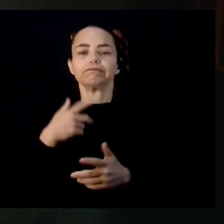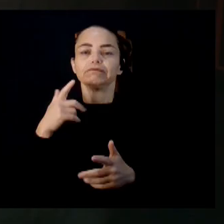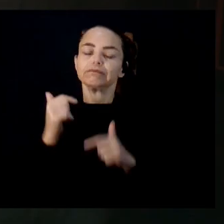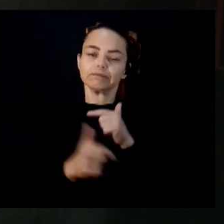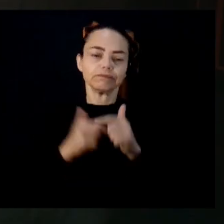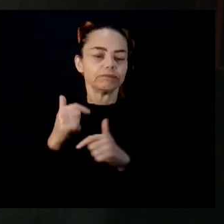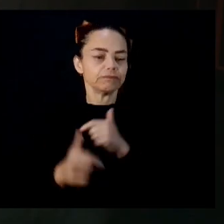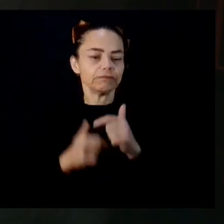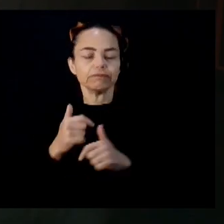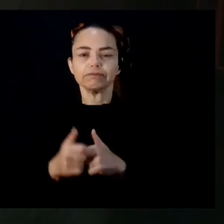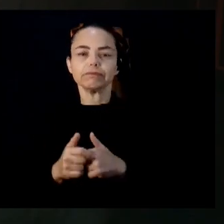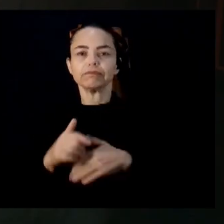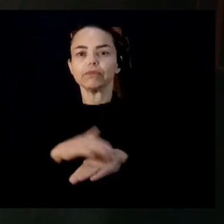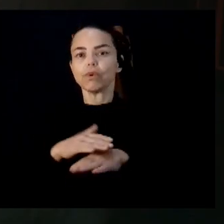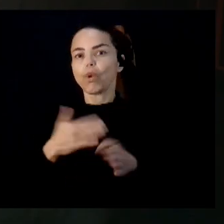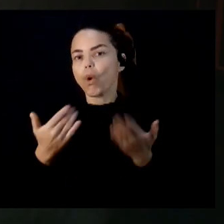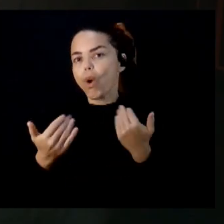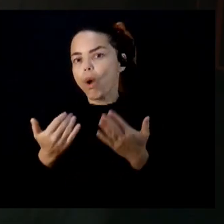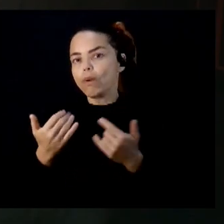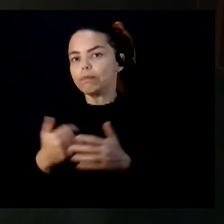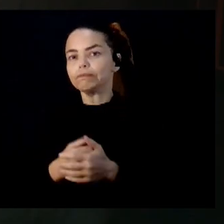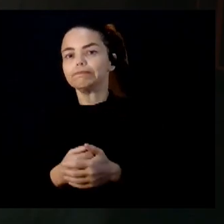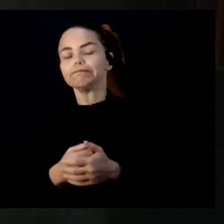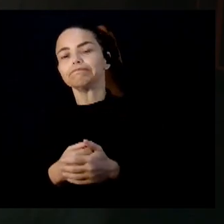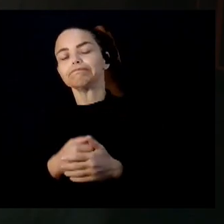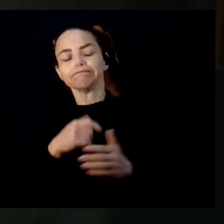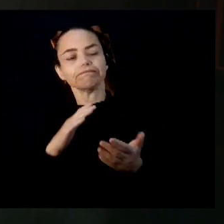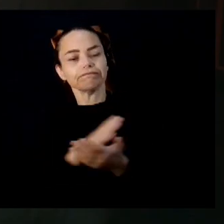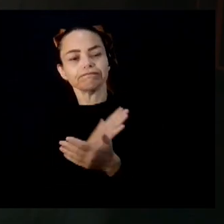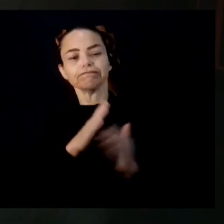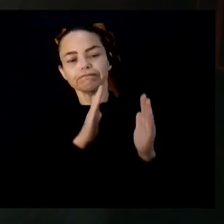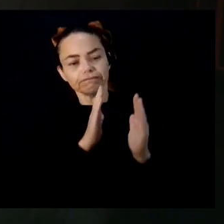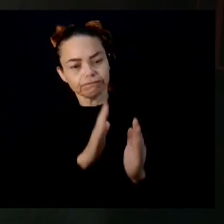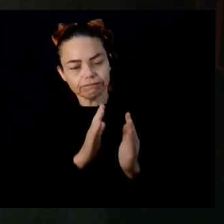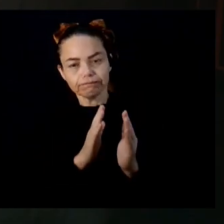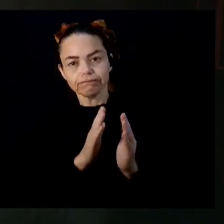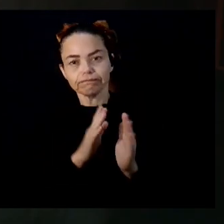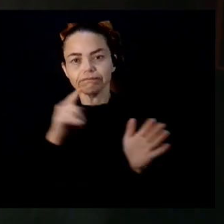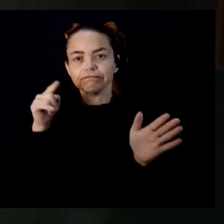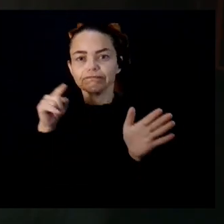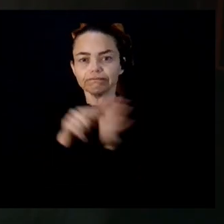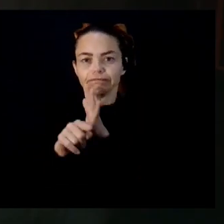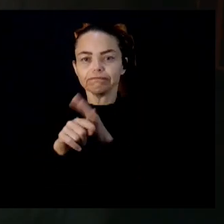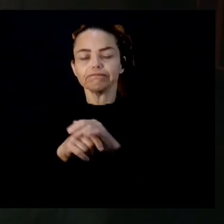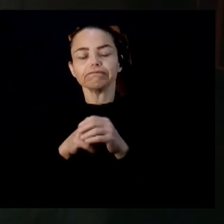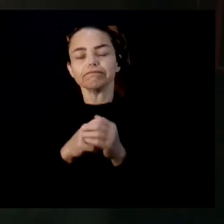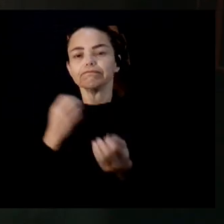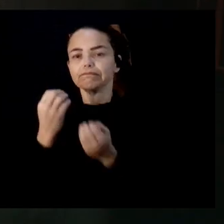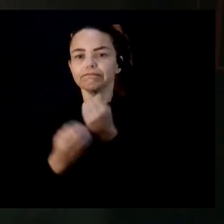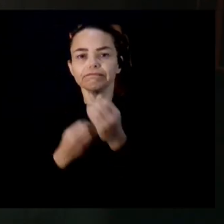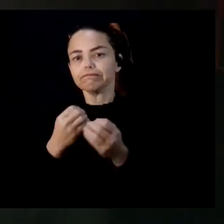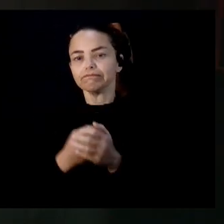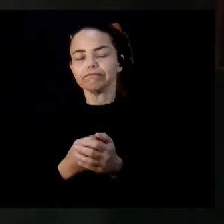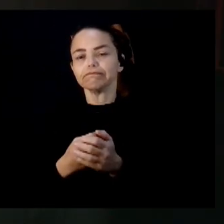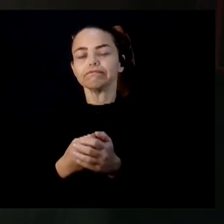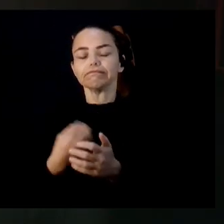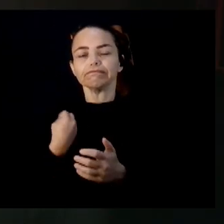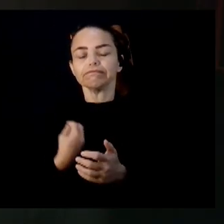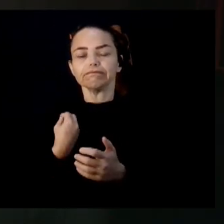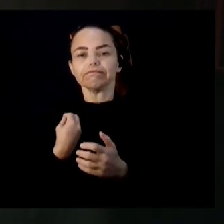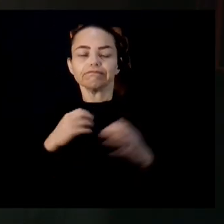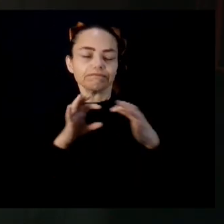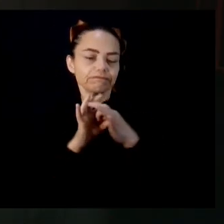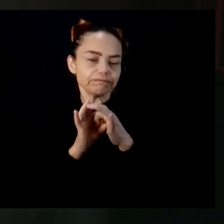mesmas conversas, até que em algum momento surge a pergunta: como manter viva a conexão quando